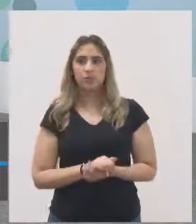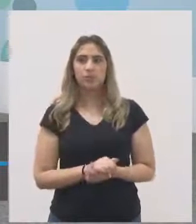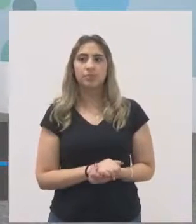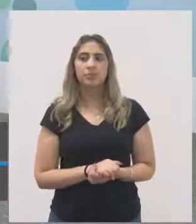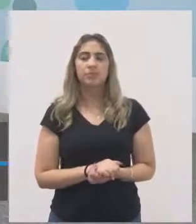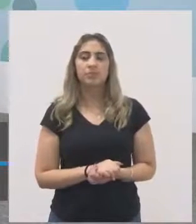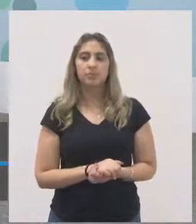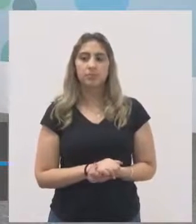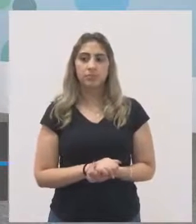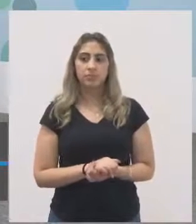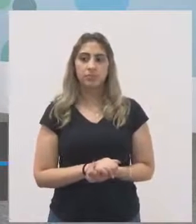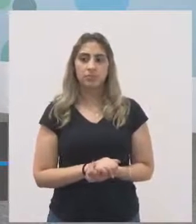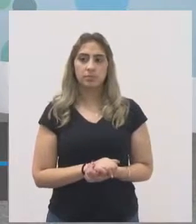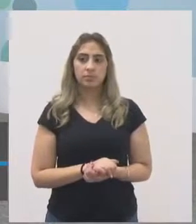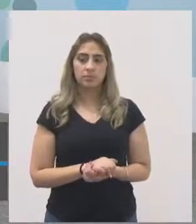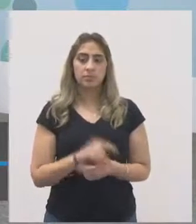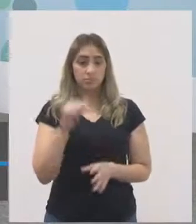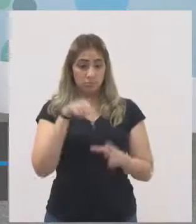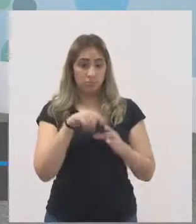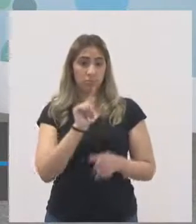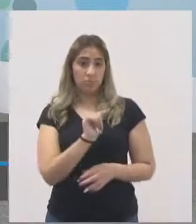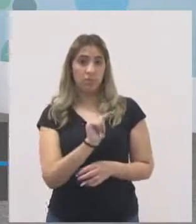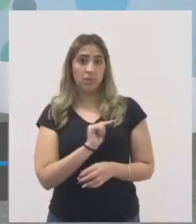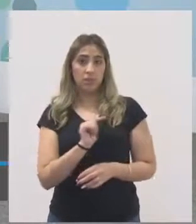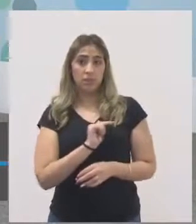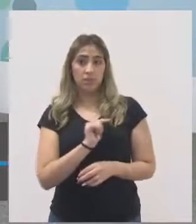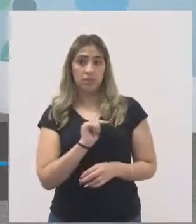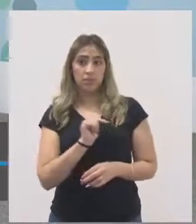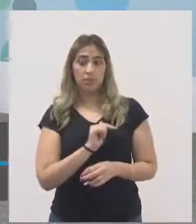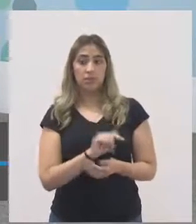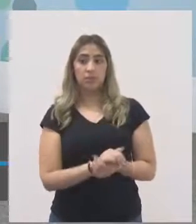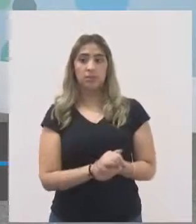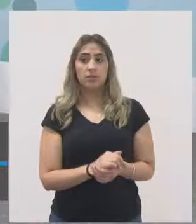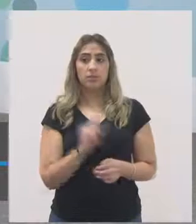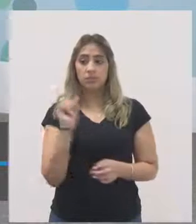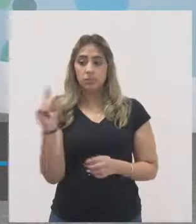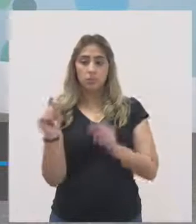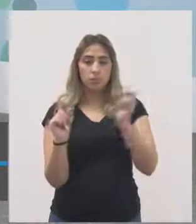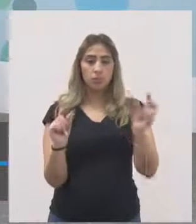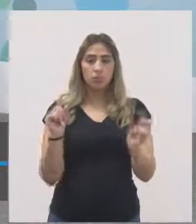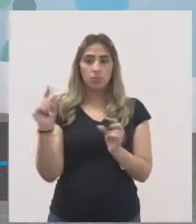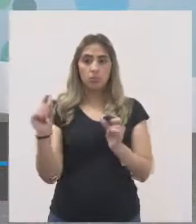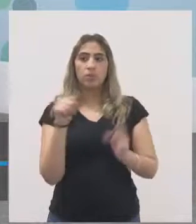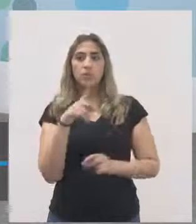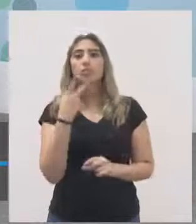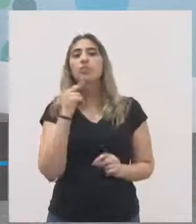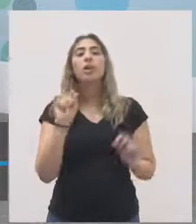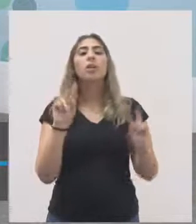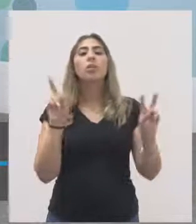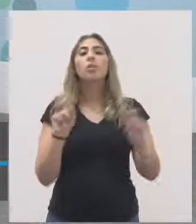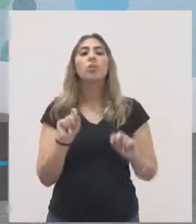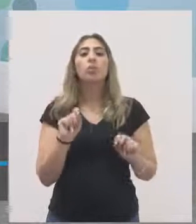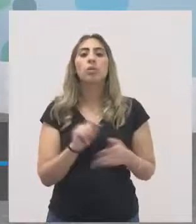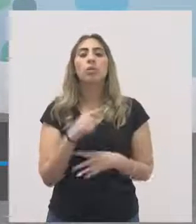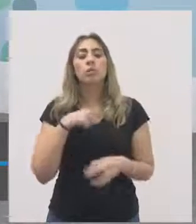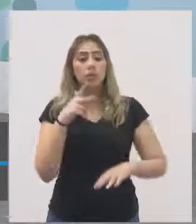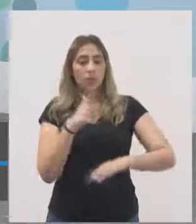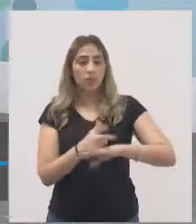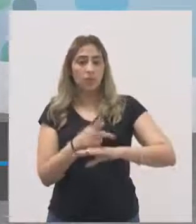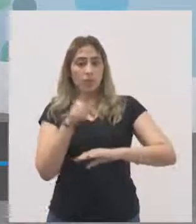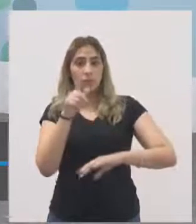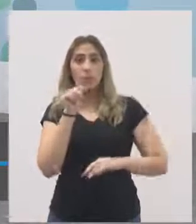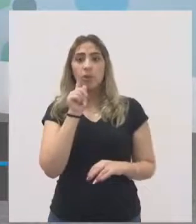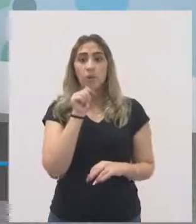programa, mas lá tem, o Marcos mostrou ponto a ponto ainda, ele falou sobre, o vídeo que ele gravou era ele